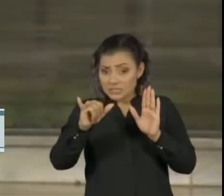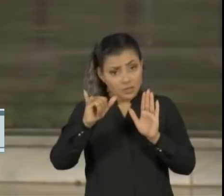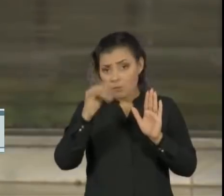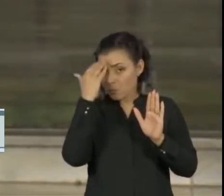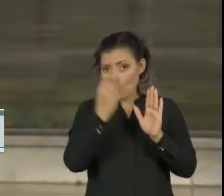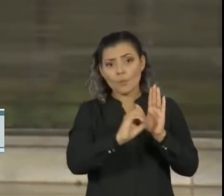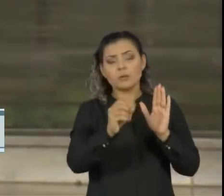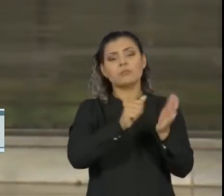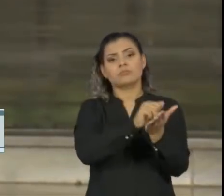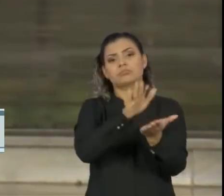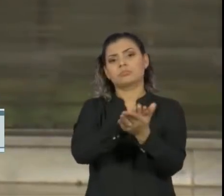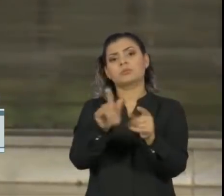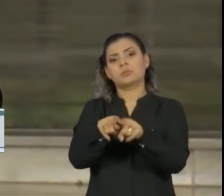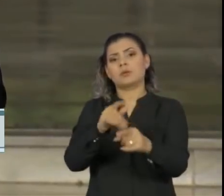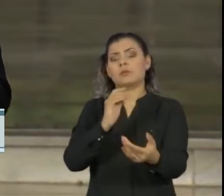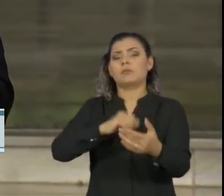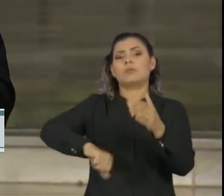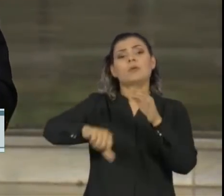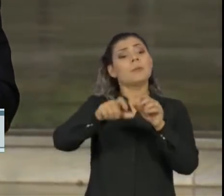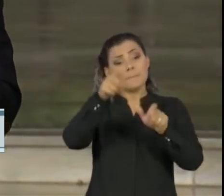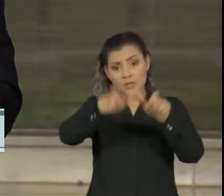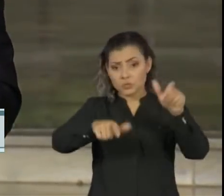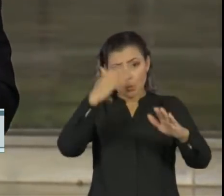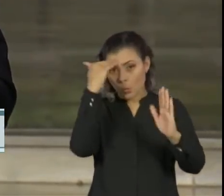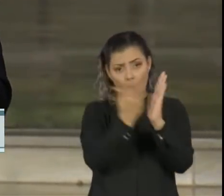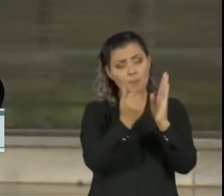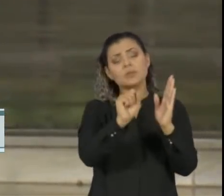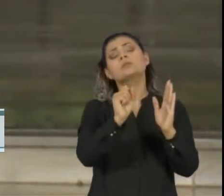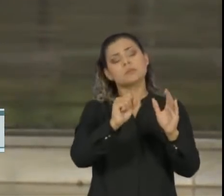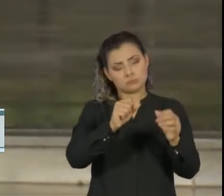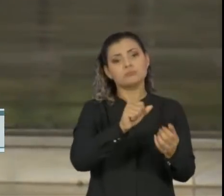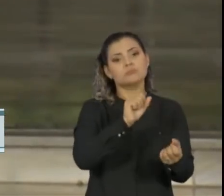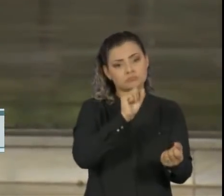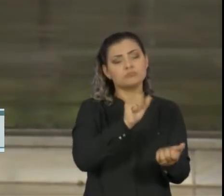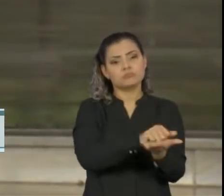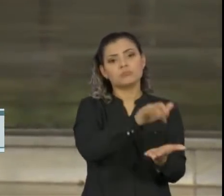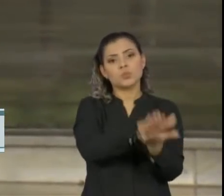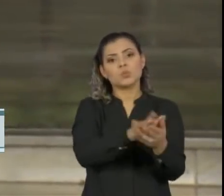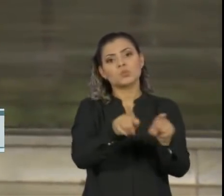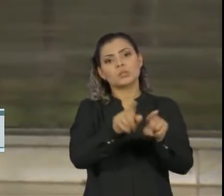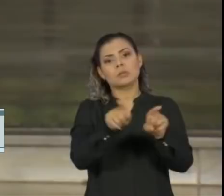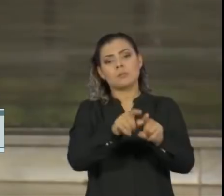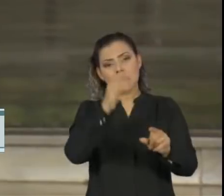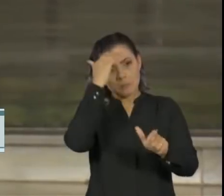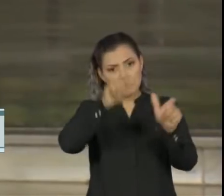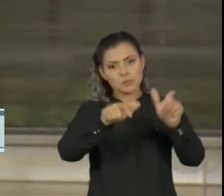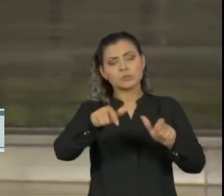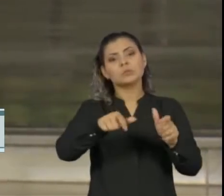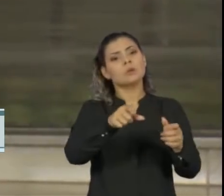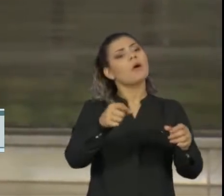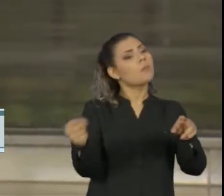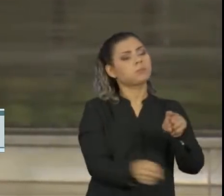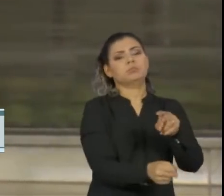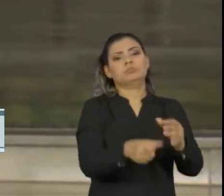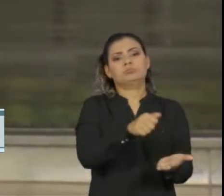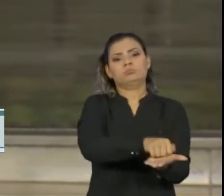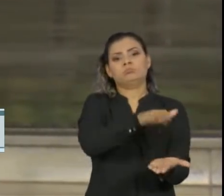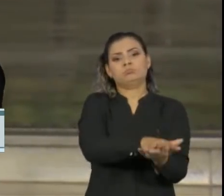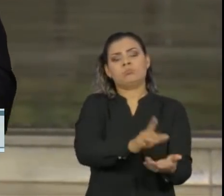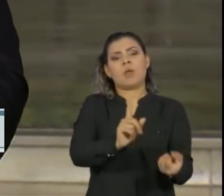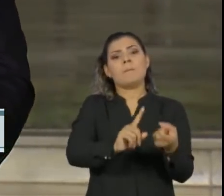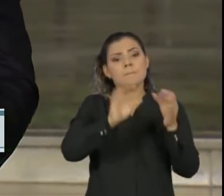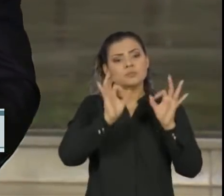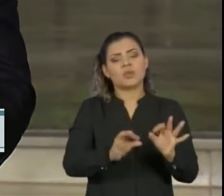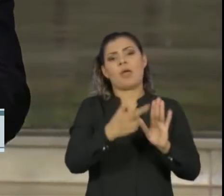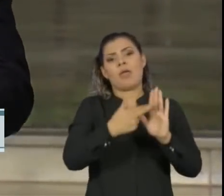orientação e a penalização daqueles que não cumprirem o ordenamento adequado para cada município, de acordo com o que